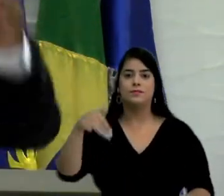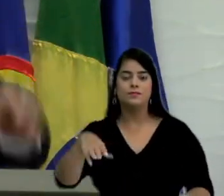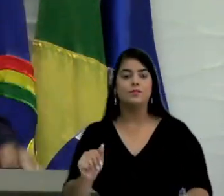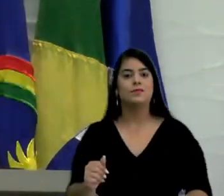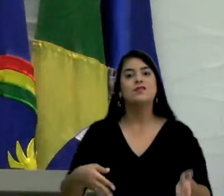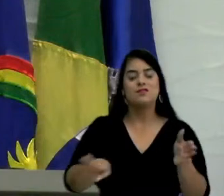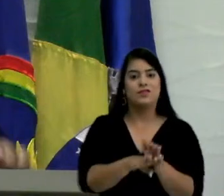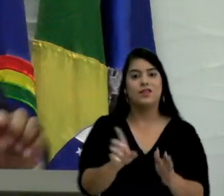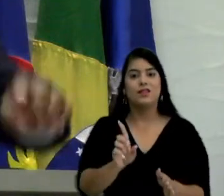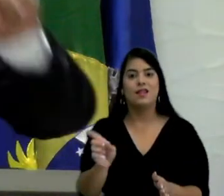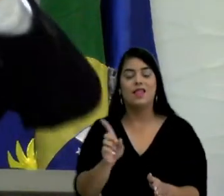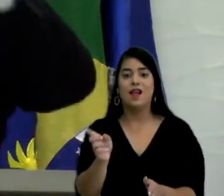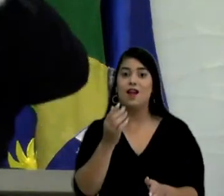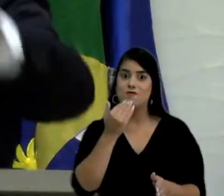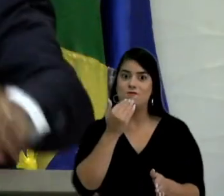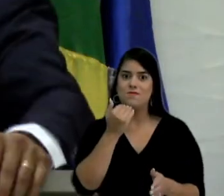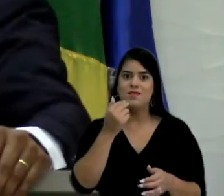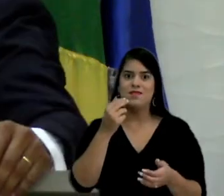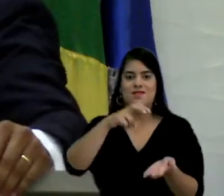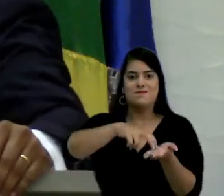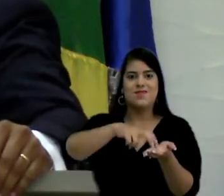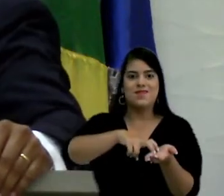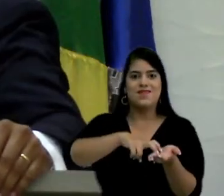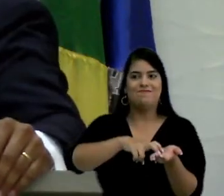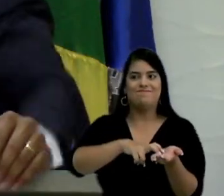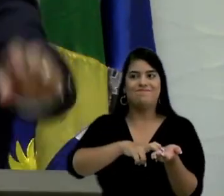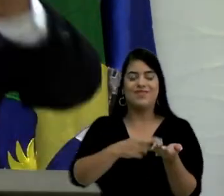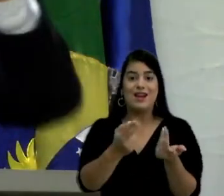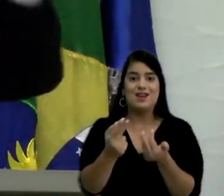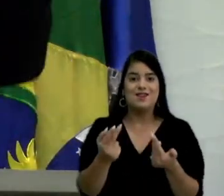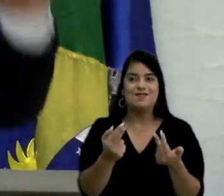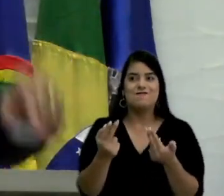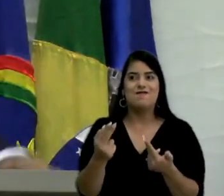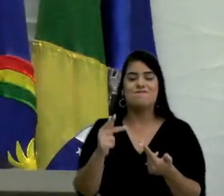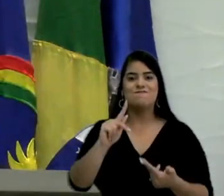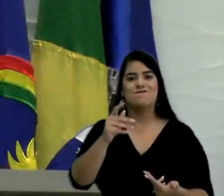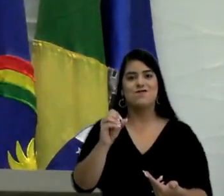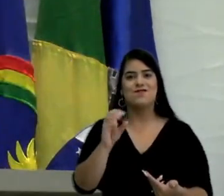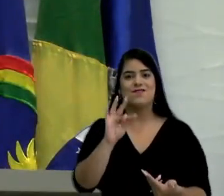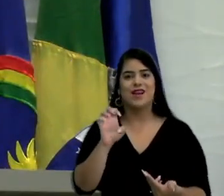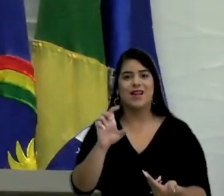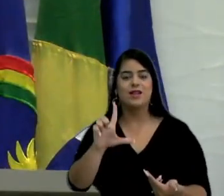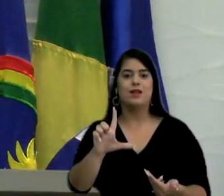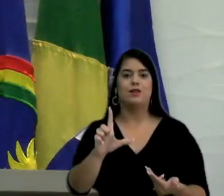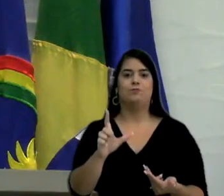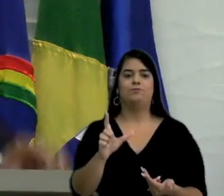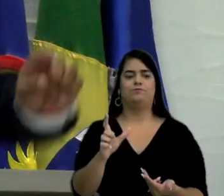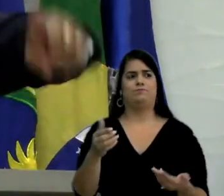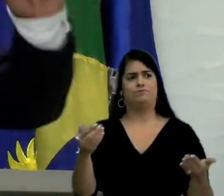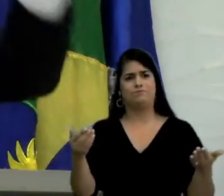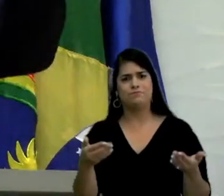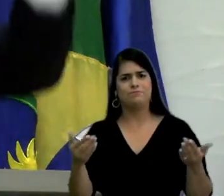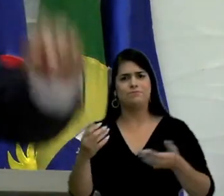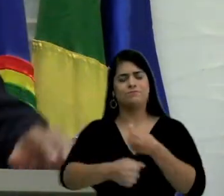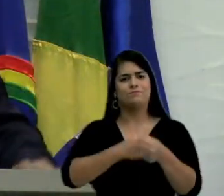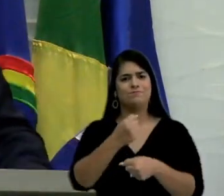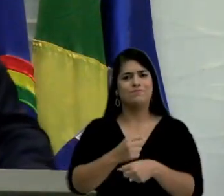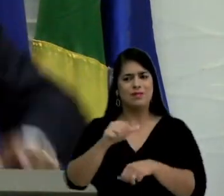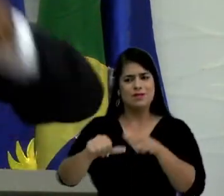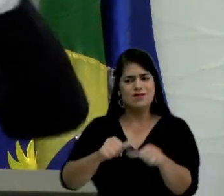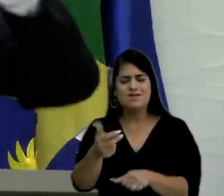chega lá o café da manhã parece um hotel cinco estrela Então esse ano não tem mudança Não bora